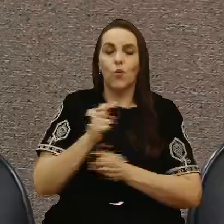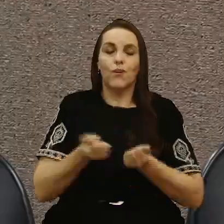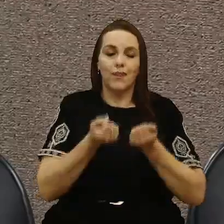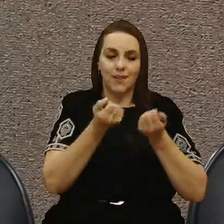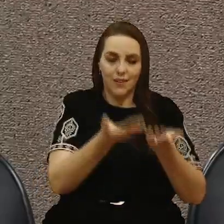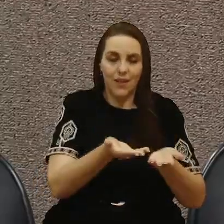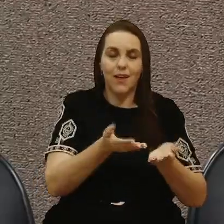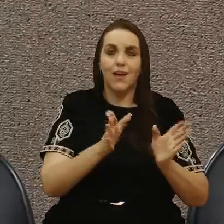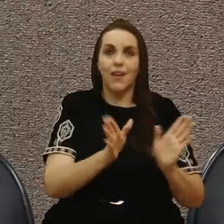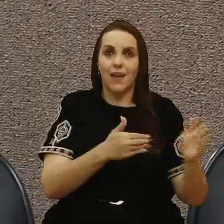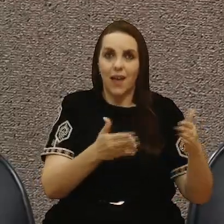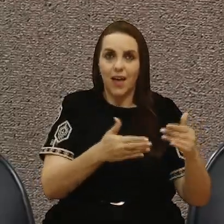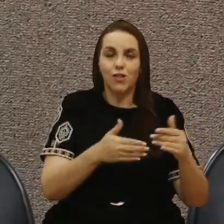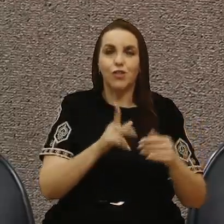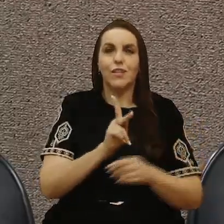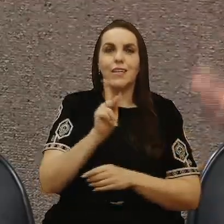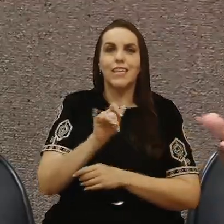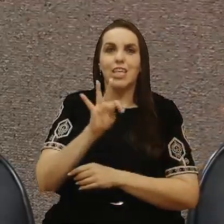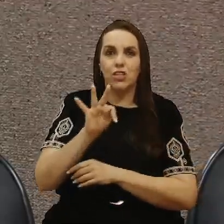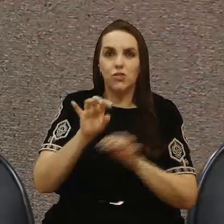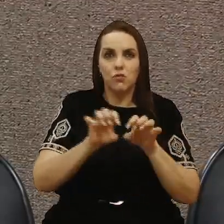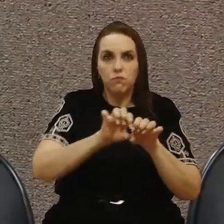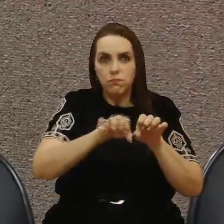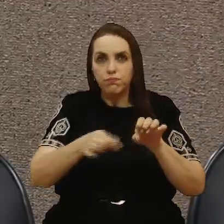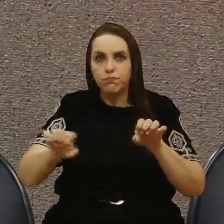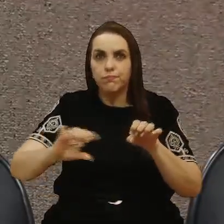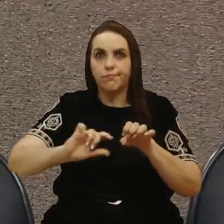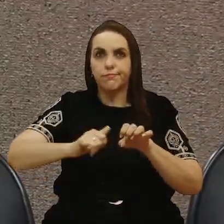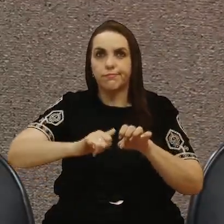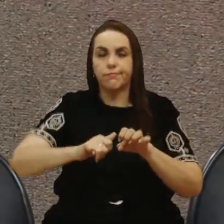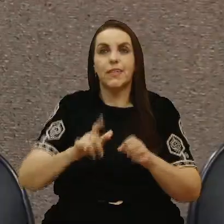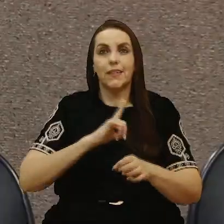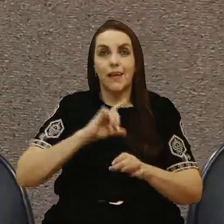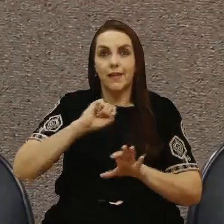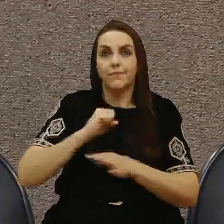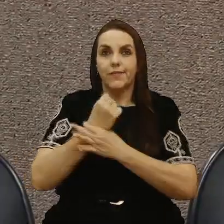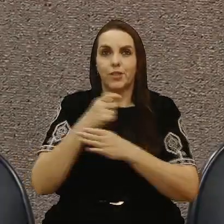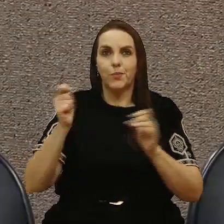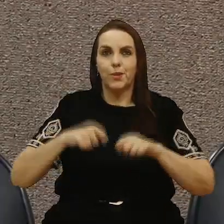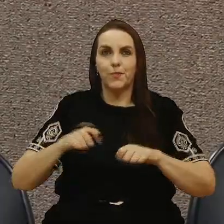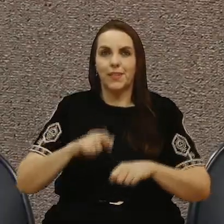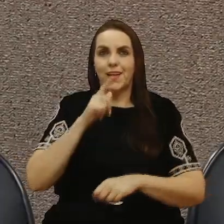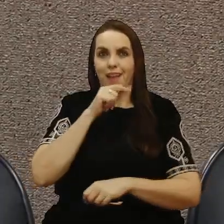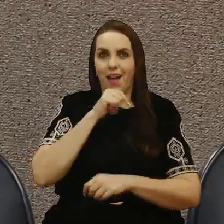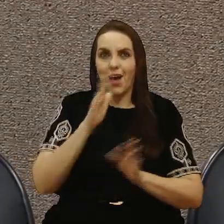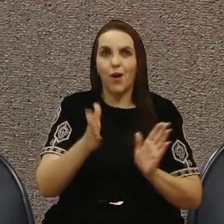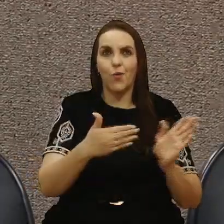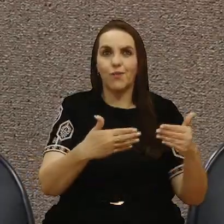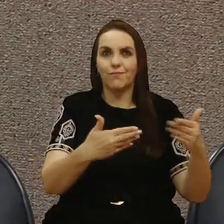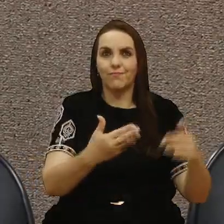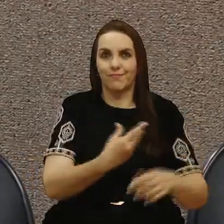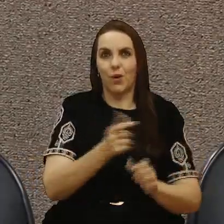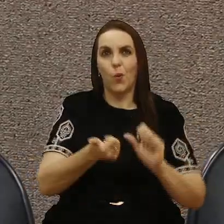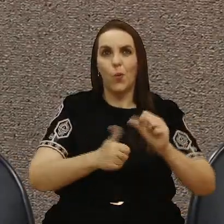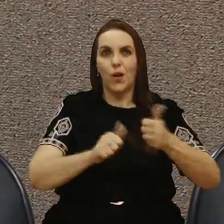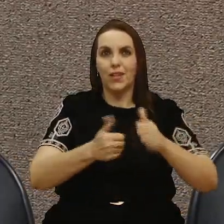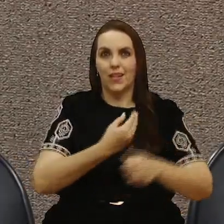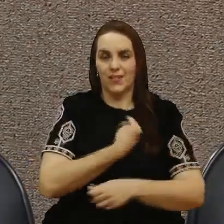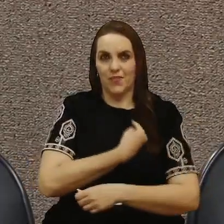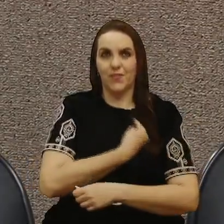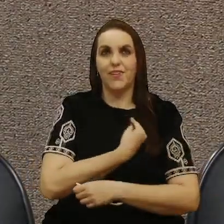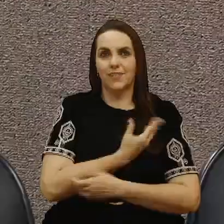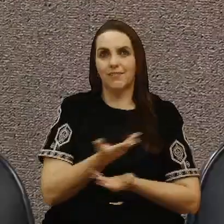instalação e tem essa garantia de uma reserva e de uma possibilidade de manter a sua qualidade de vida e a água em